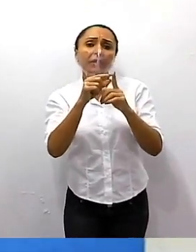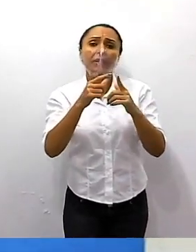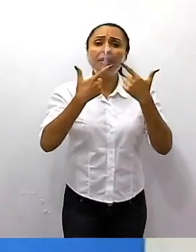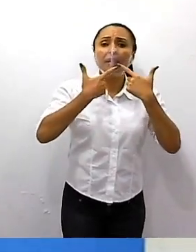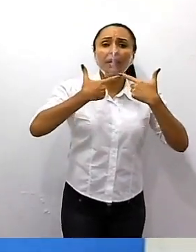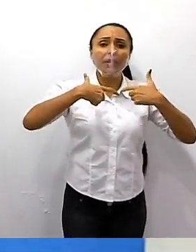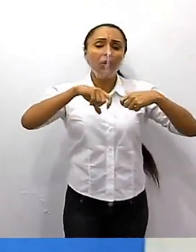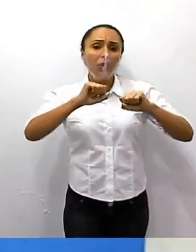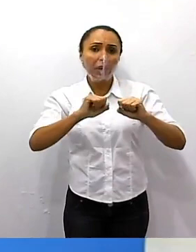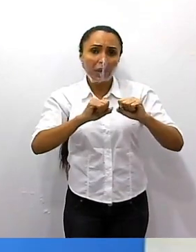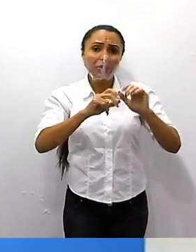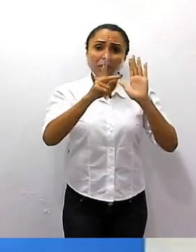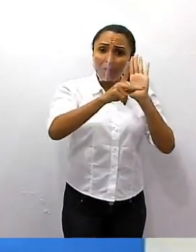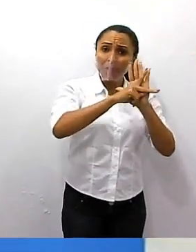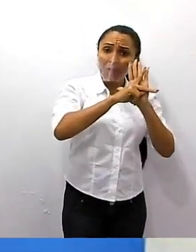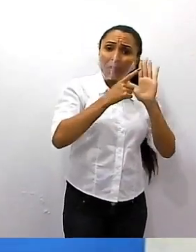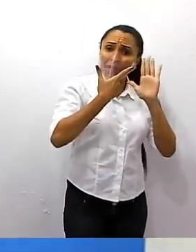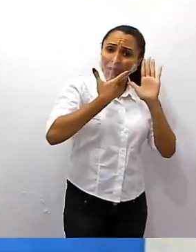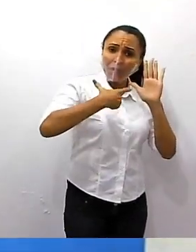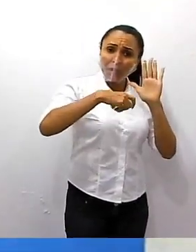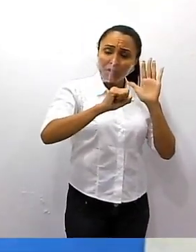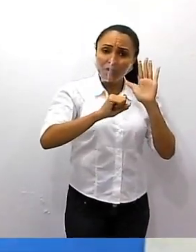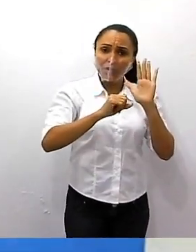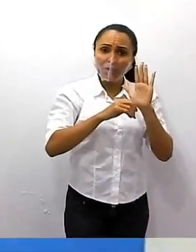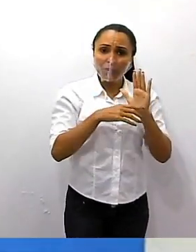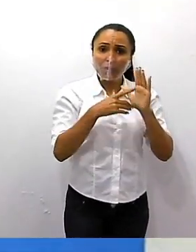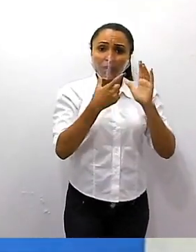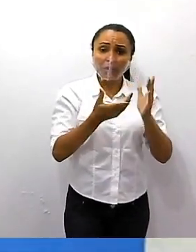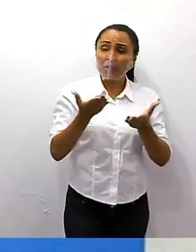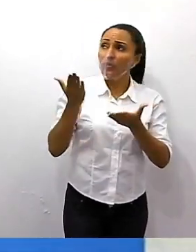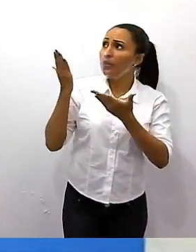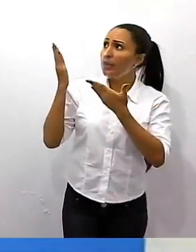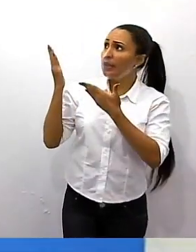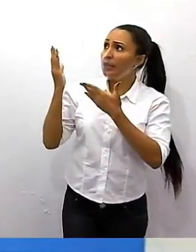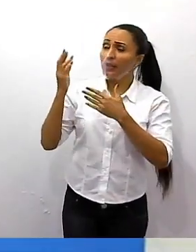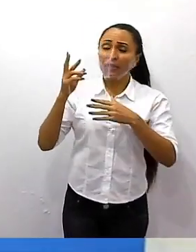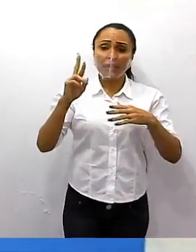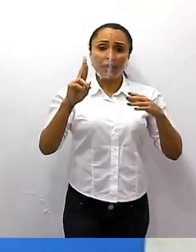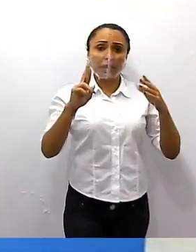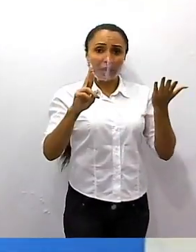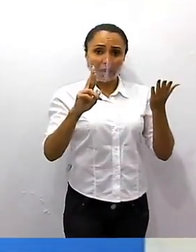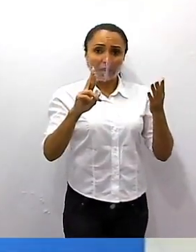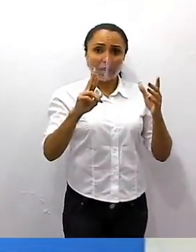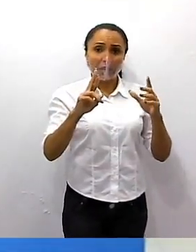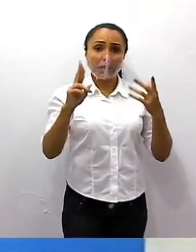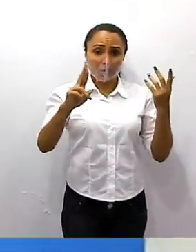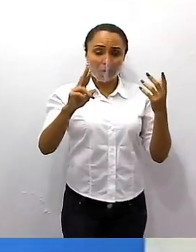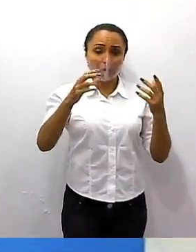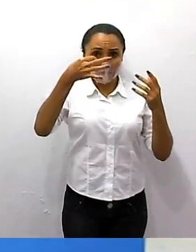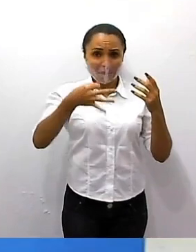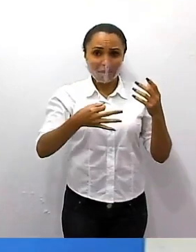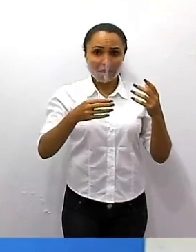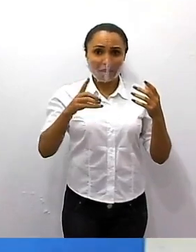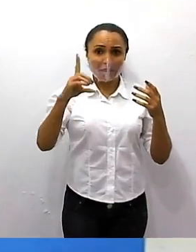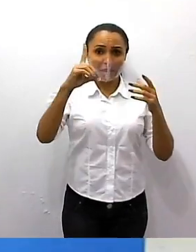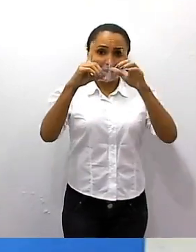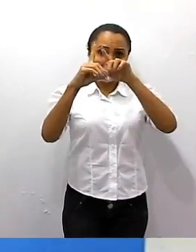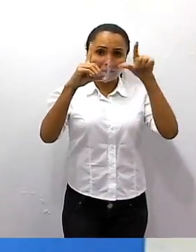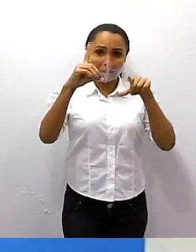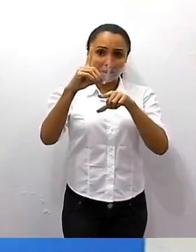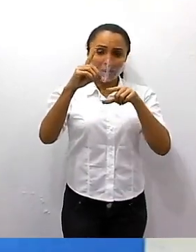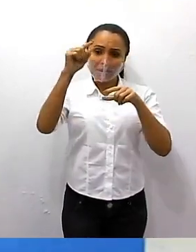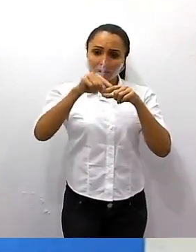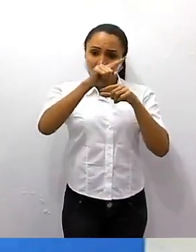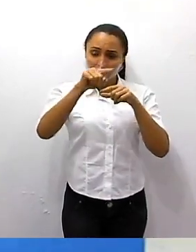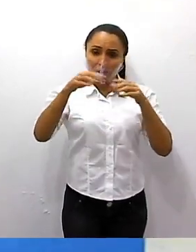linguagem para falar da própria linguagem. Então, na sua tela está aí, ó, resposta certa, a letra D de dado. Olha lá,